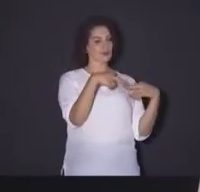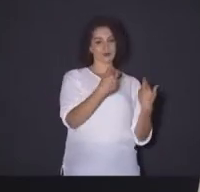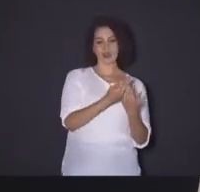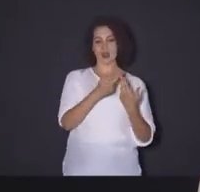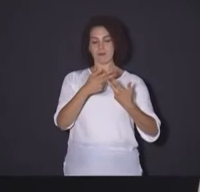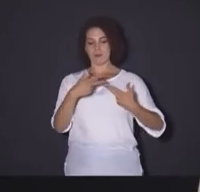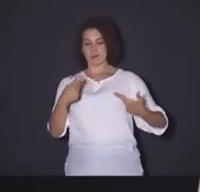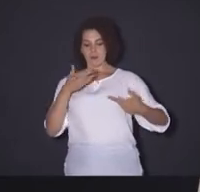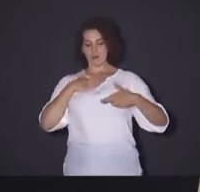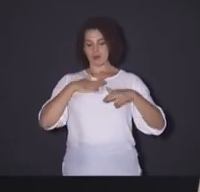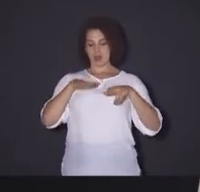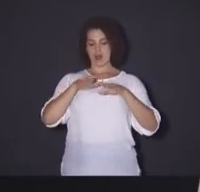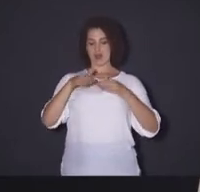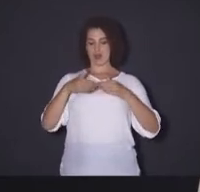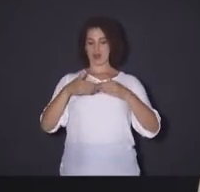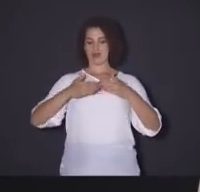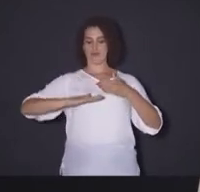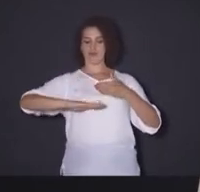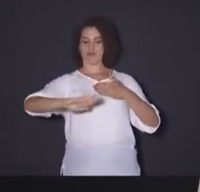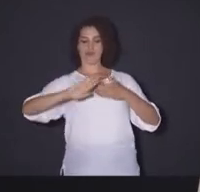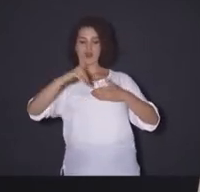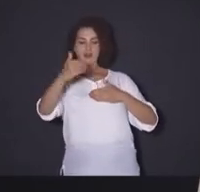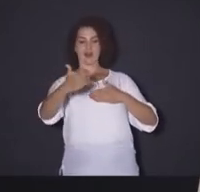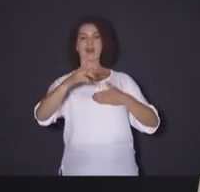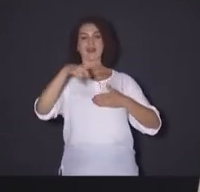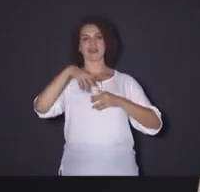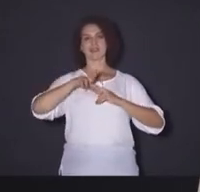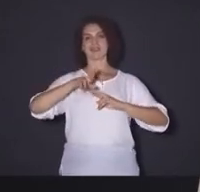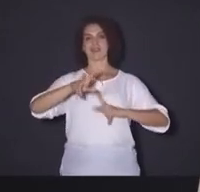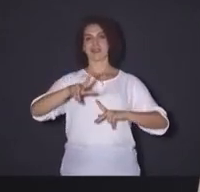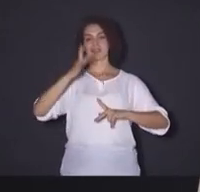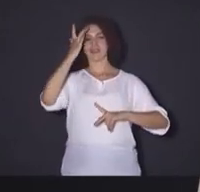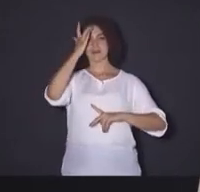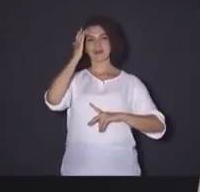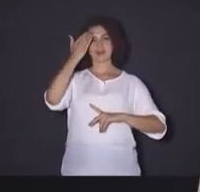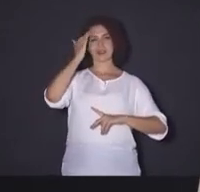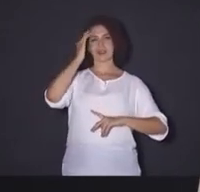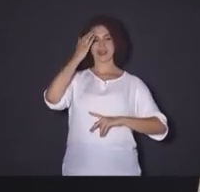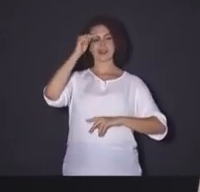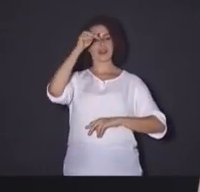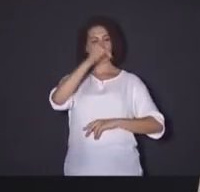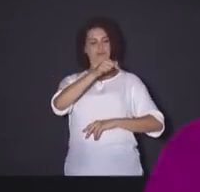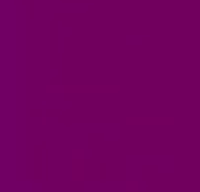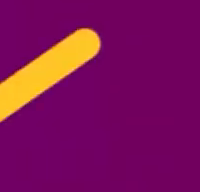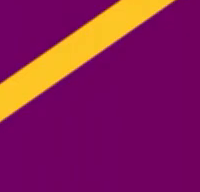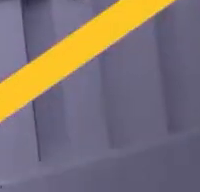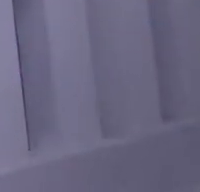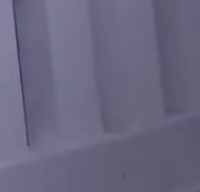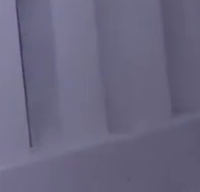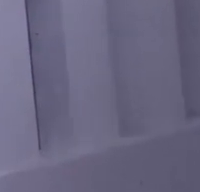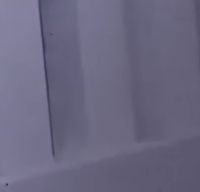minha varanda é diferente. Né? As pessoas começam a entender aquele lugar como um ponto de cultura e discussão.